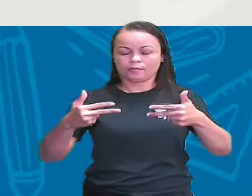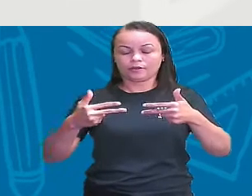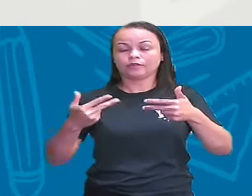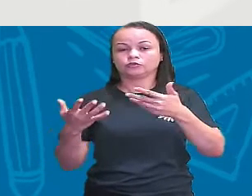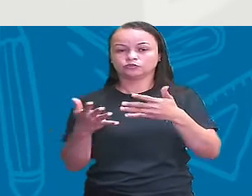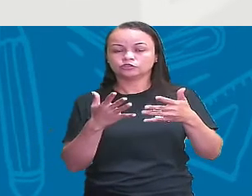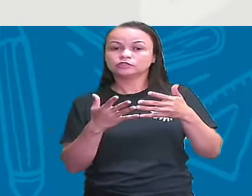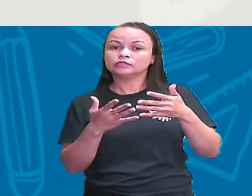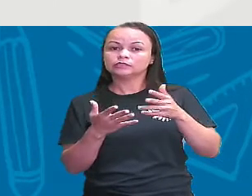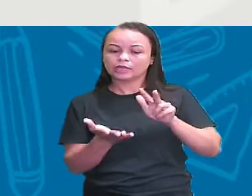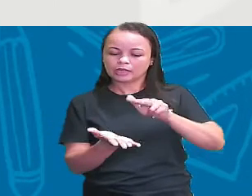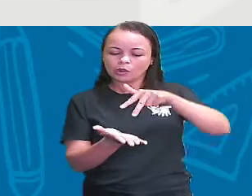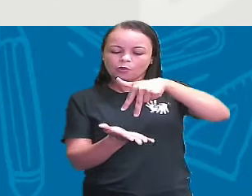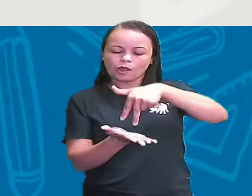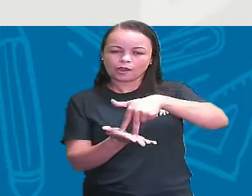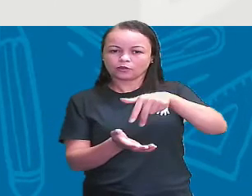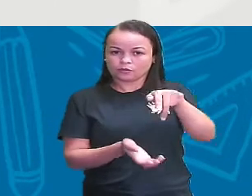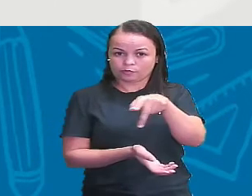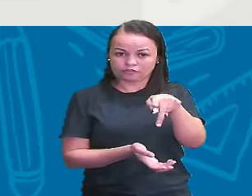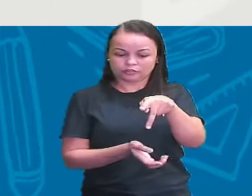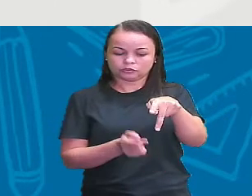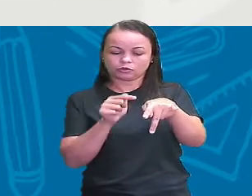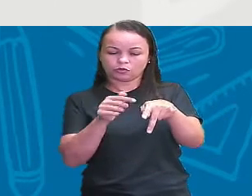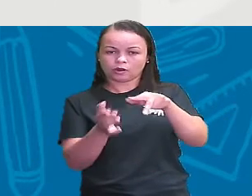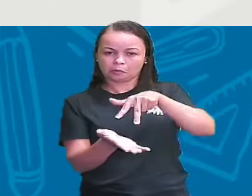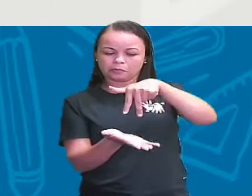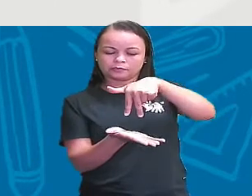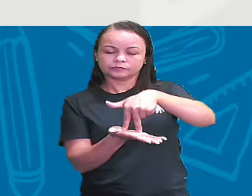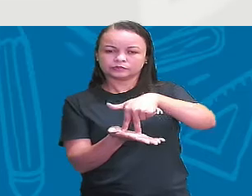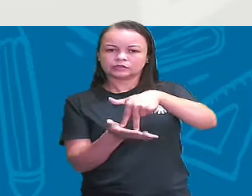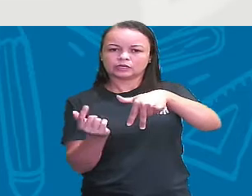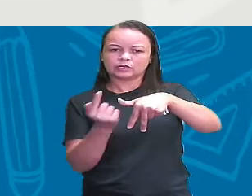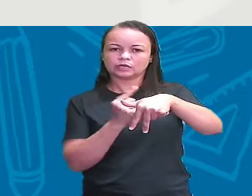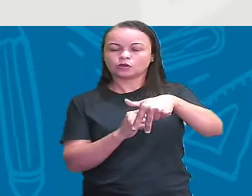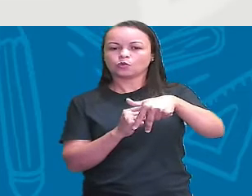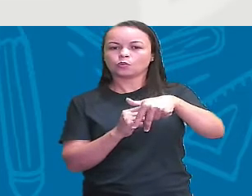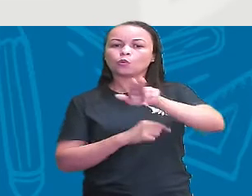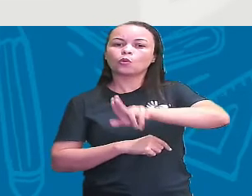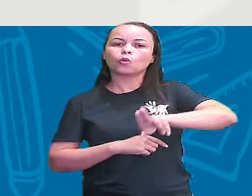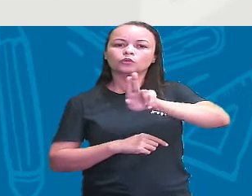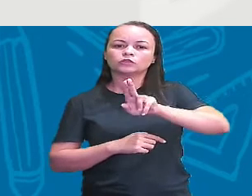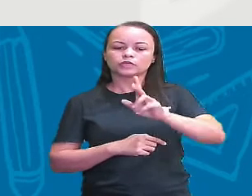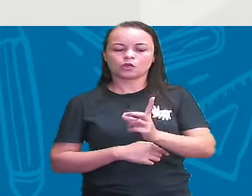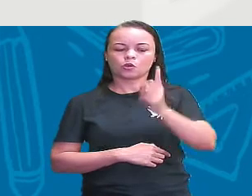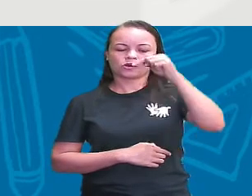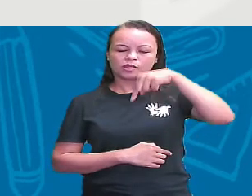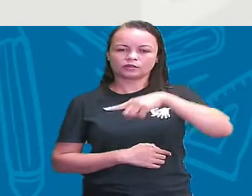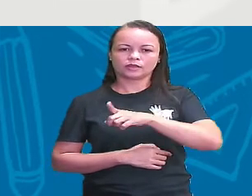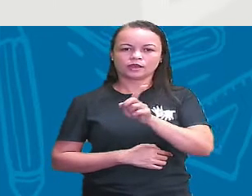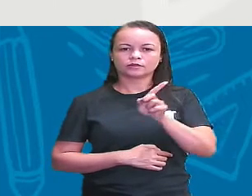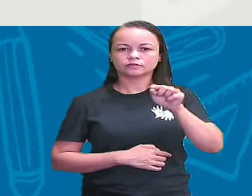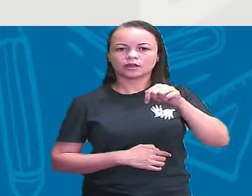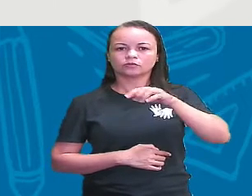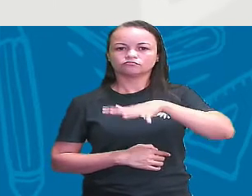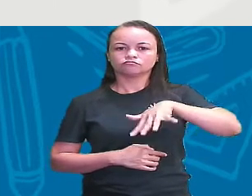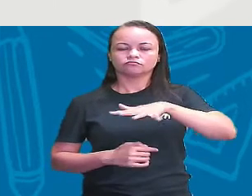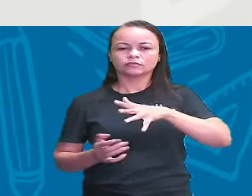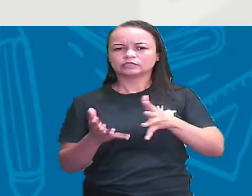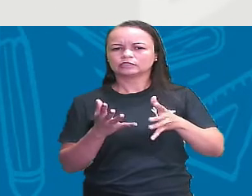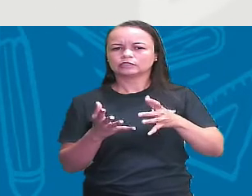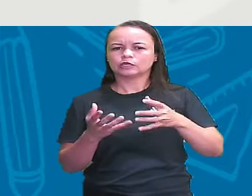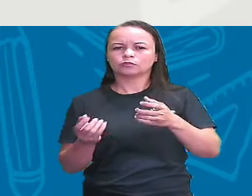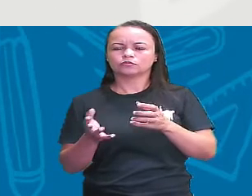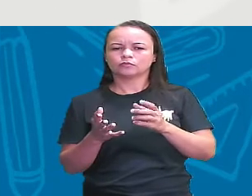moça, dessa professora? Eu usei a orientação espacial, os sentidos, certo?